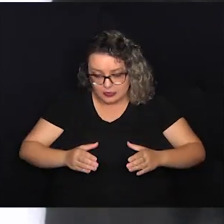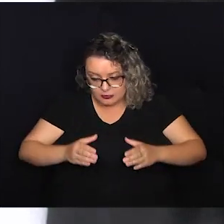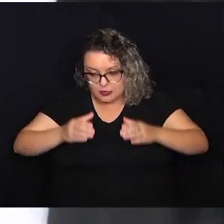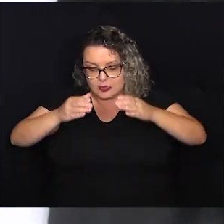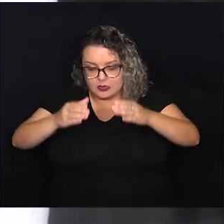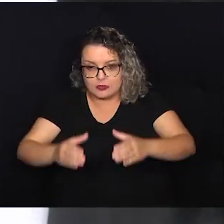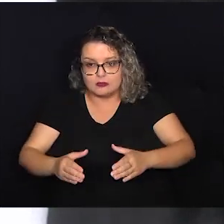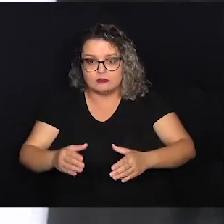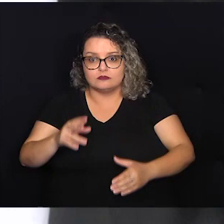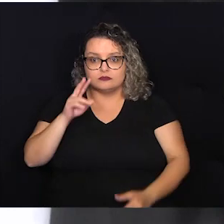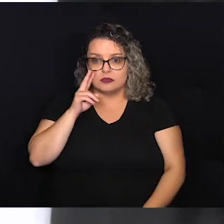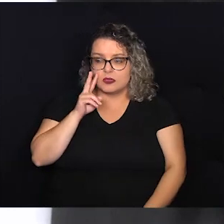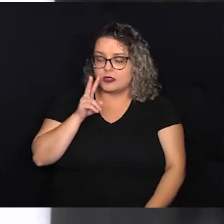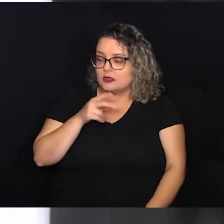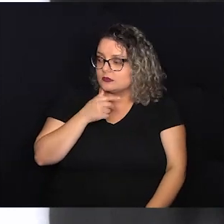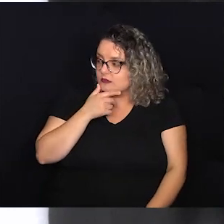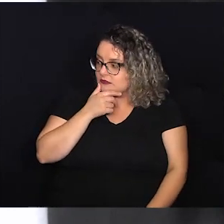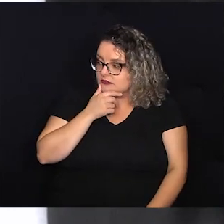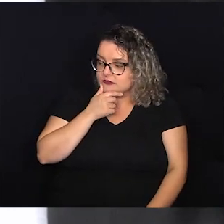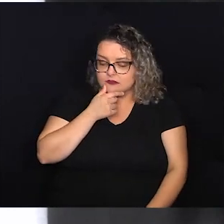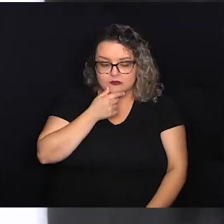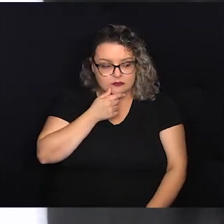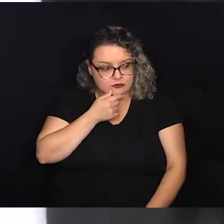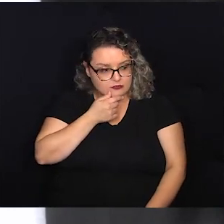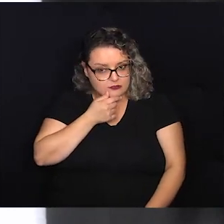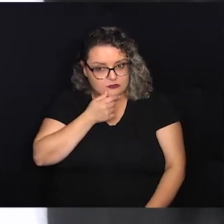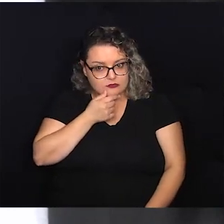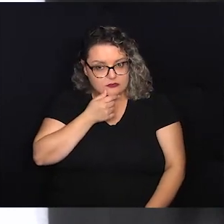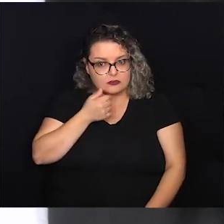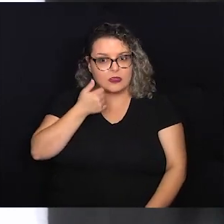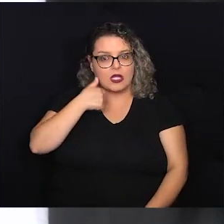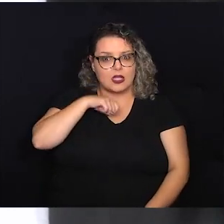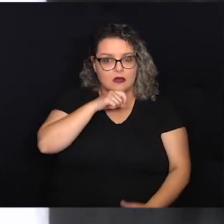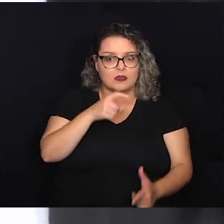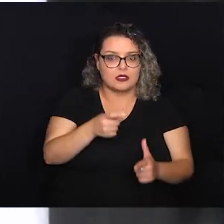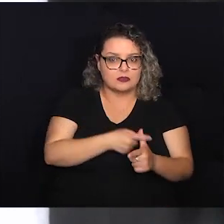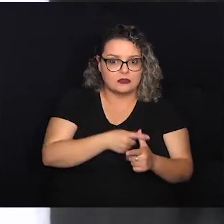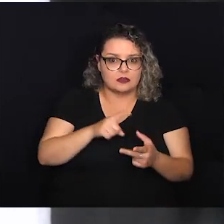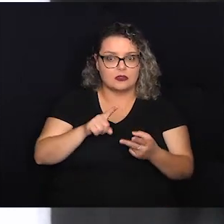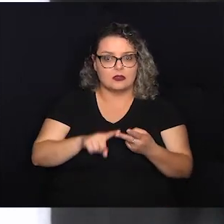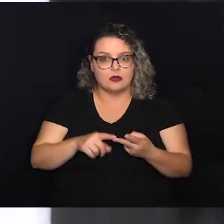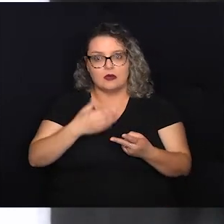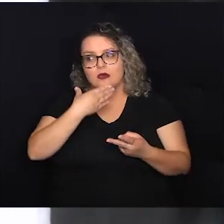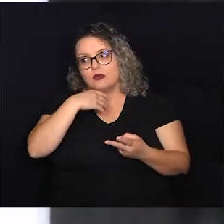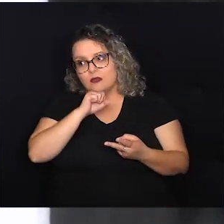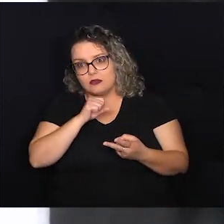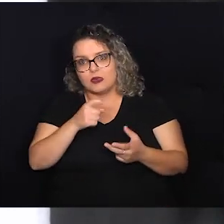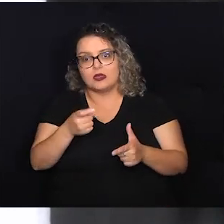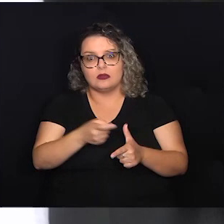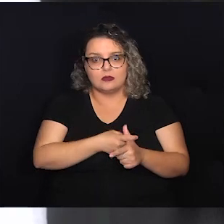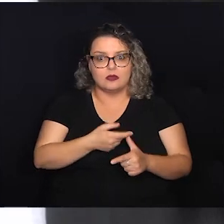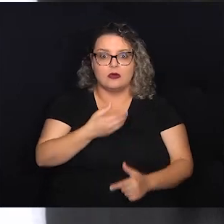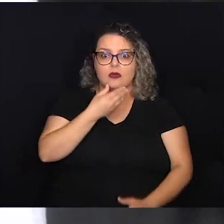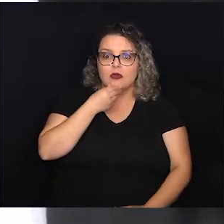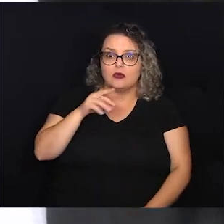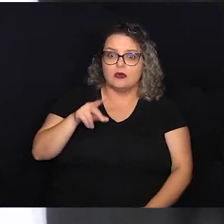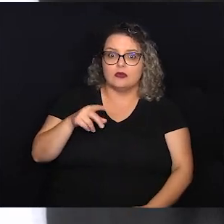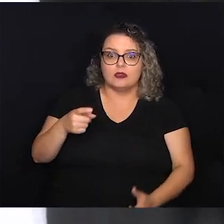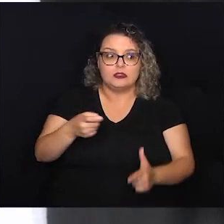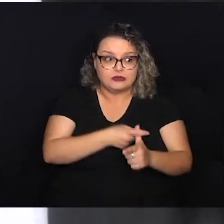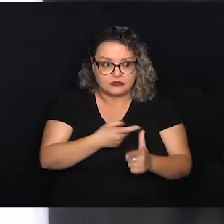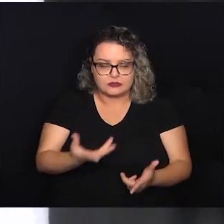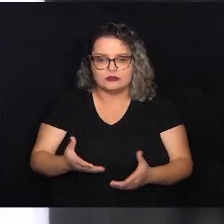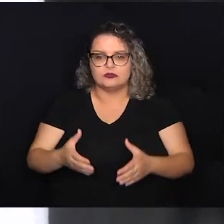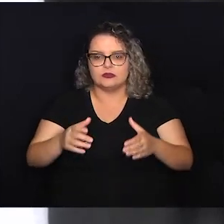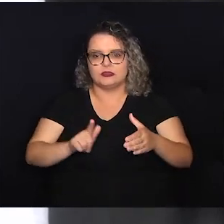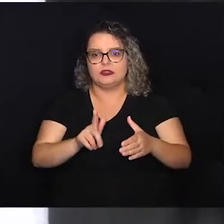pessoa, eu olhava, via que a mãe já devia um botijão, o pai devia outro, às vezes um irmão lá no fundo do quarto